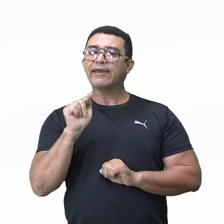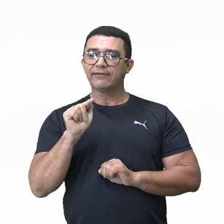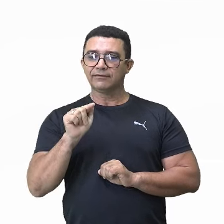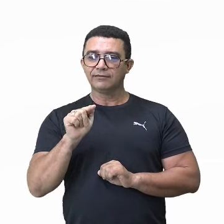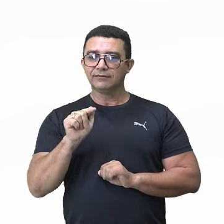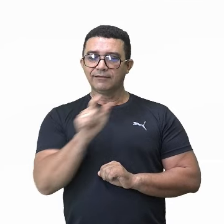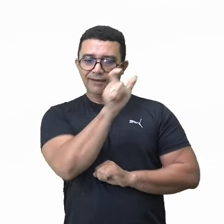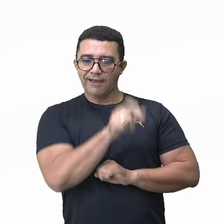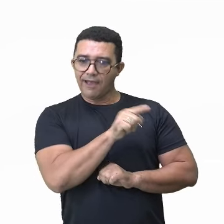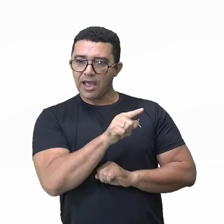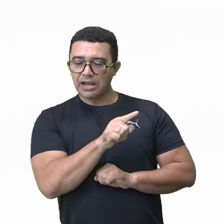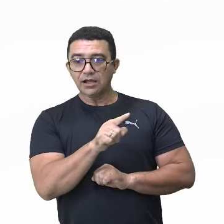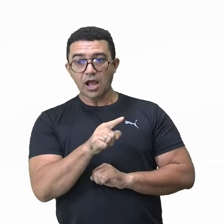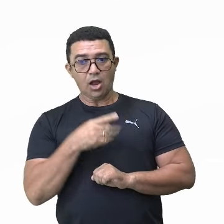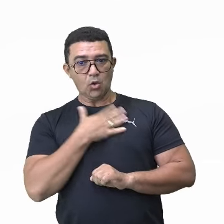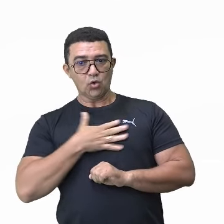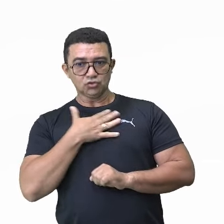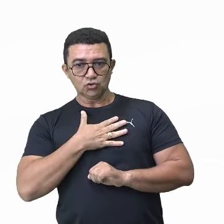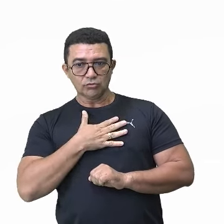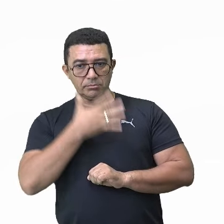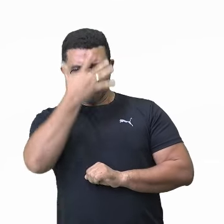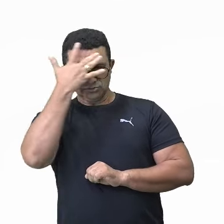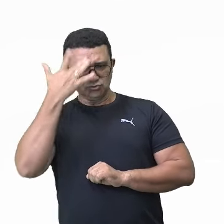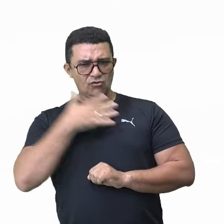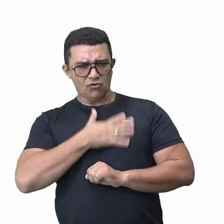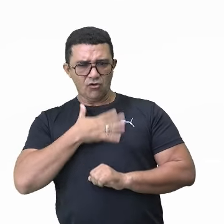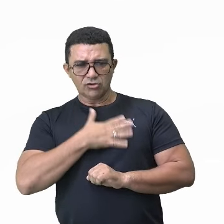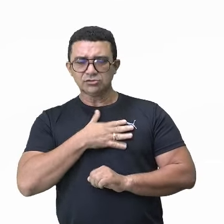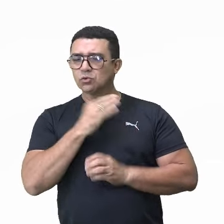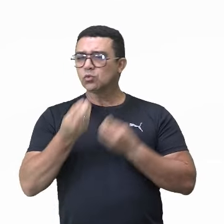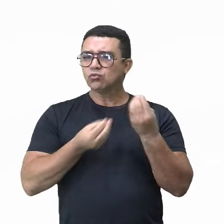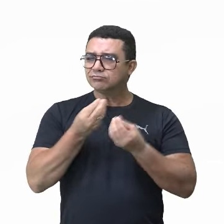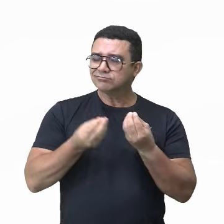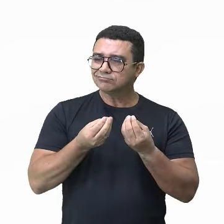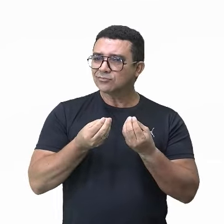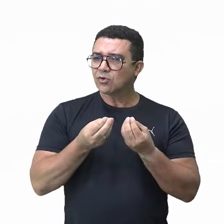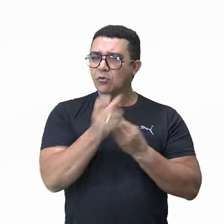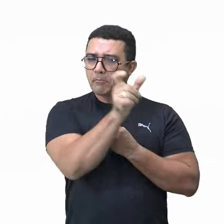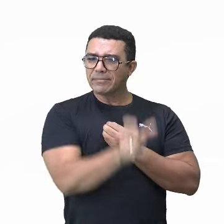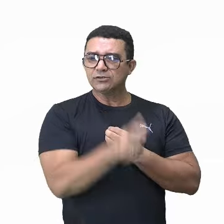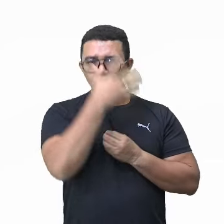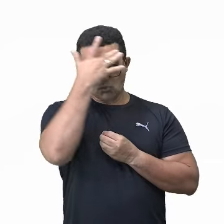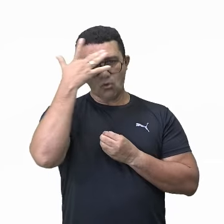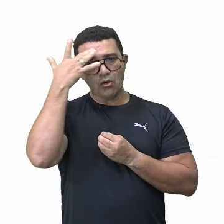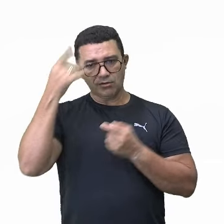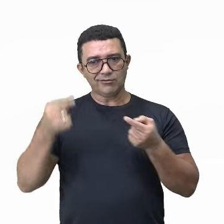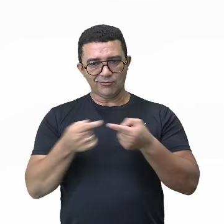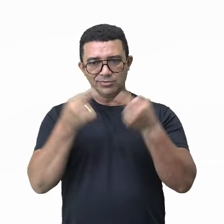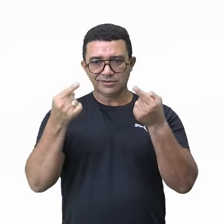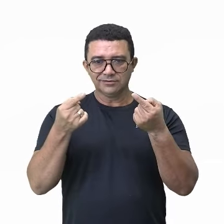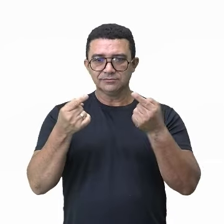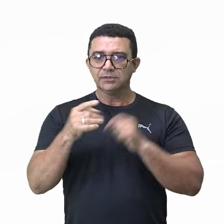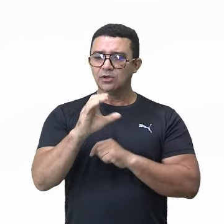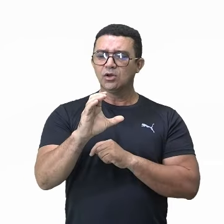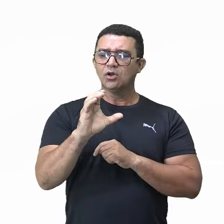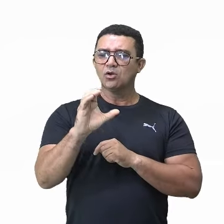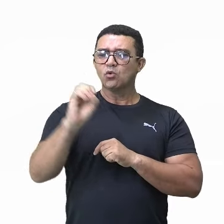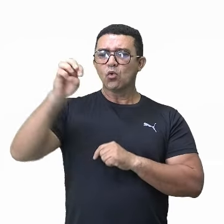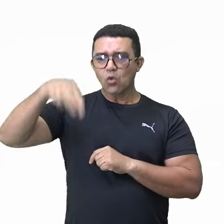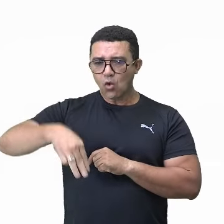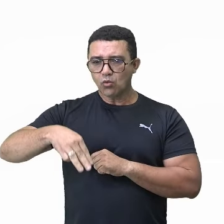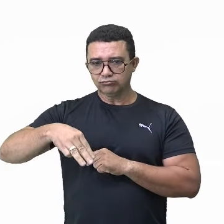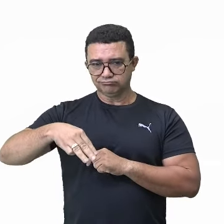veio a festa então quem simpatiza simpatiza com alguém esse com exigido pelo verbo